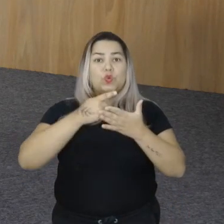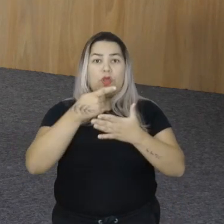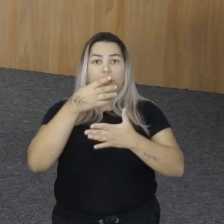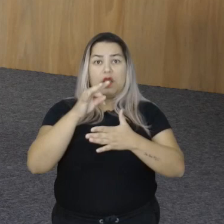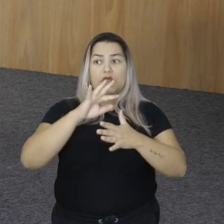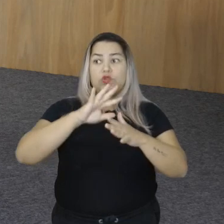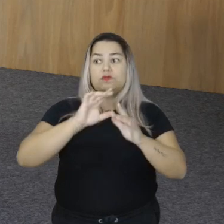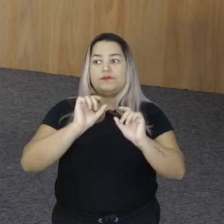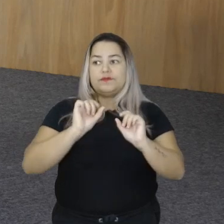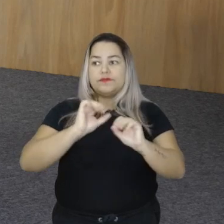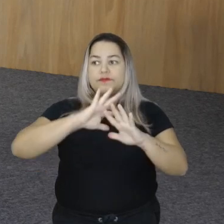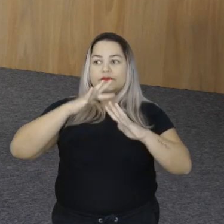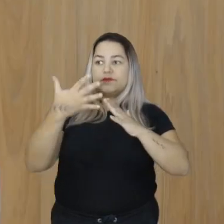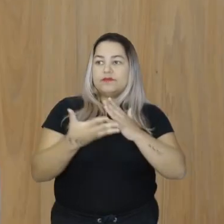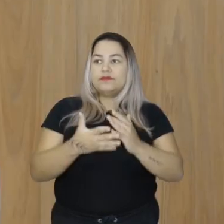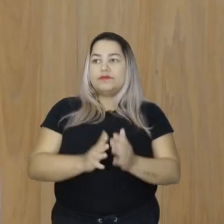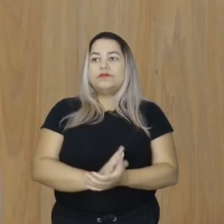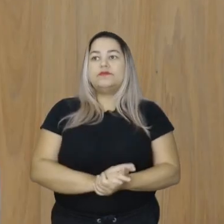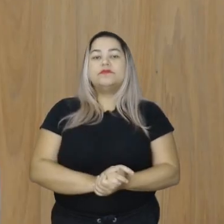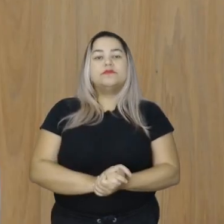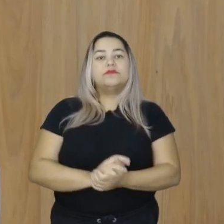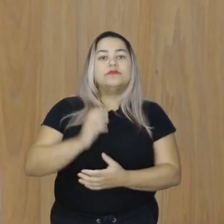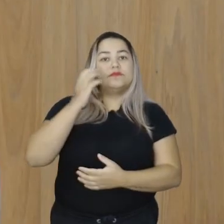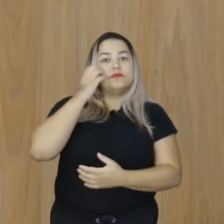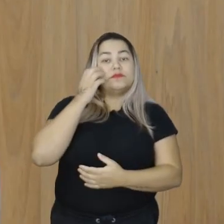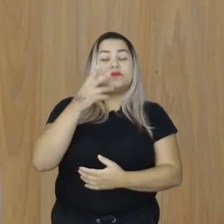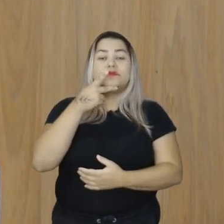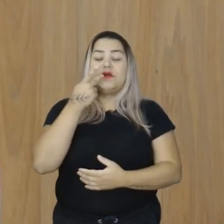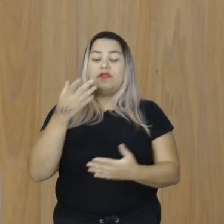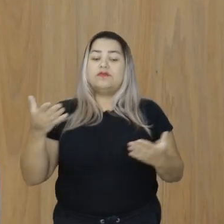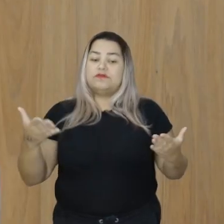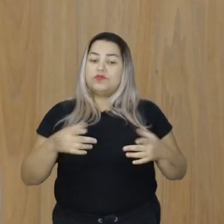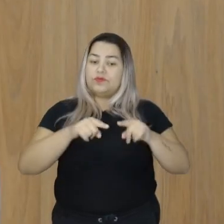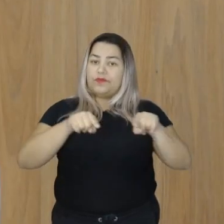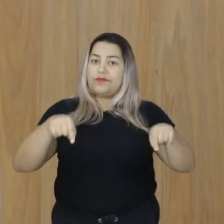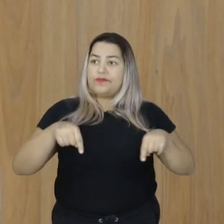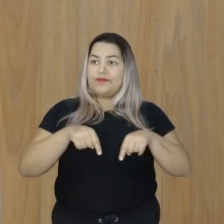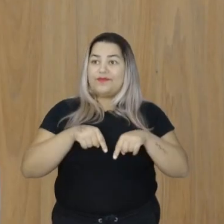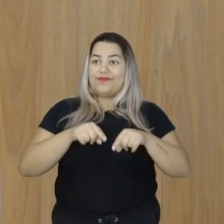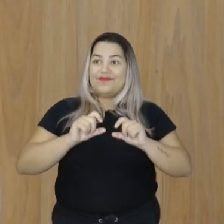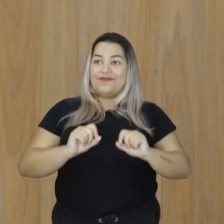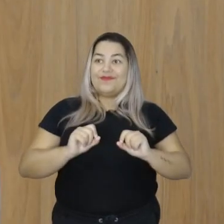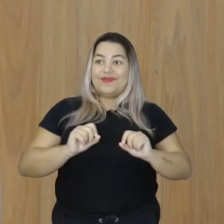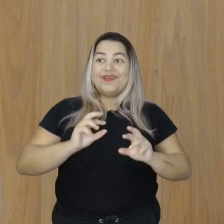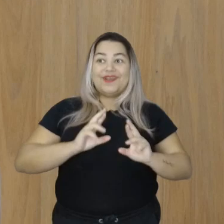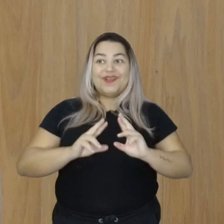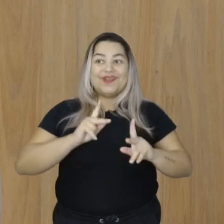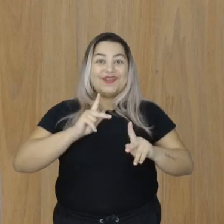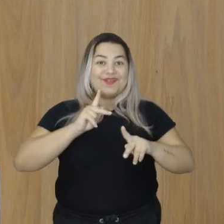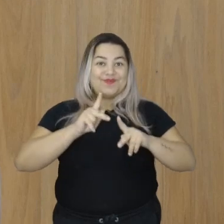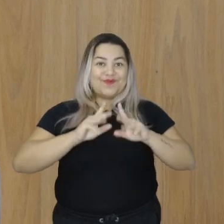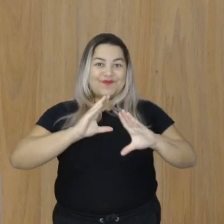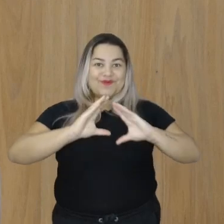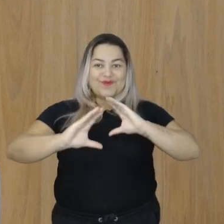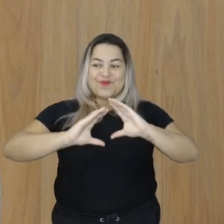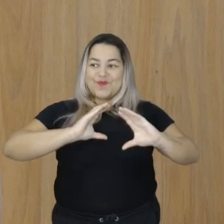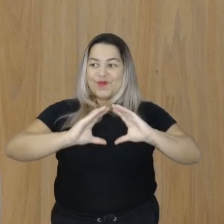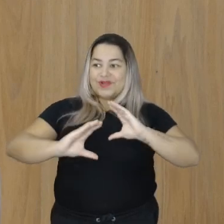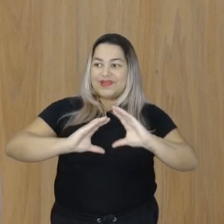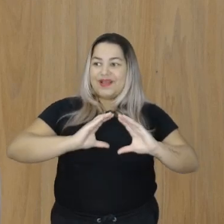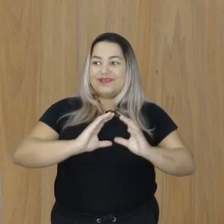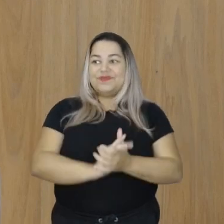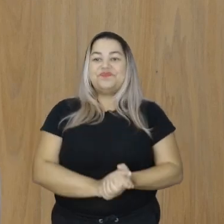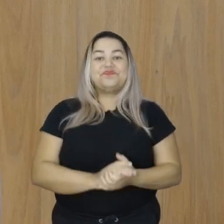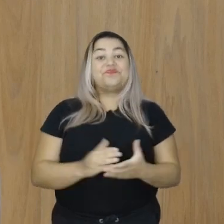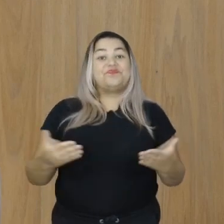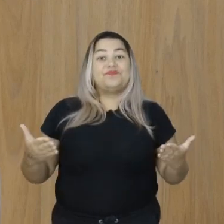língua brasileira de sinais. Eu sou Amanda Guerra e eu falo com você do estúdio da Rede Povo de Comunicação. A gente